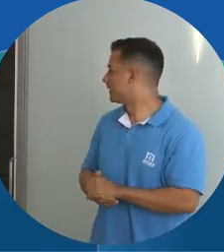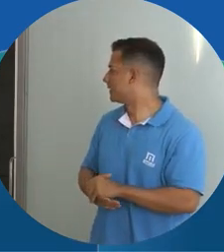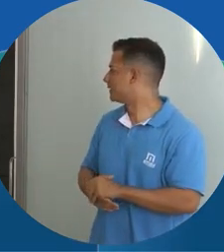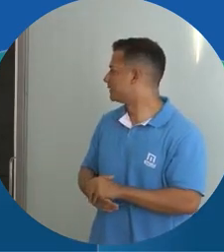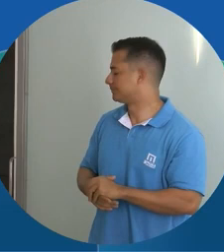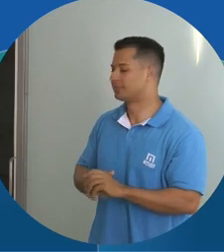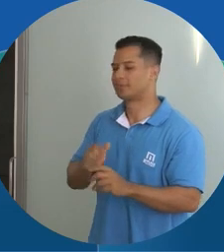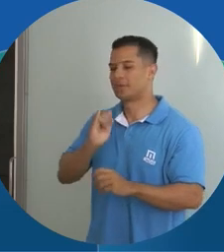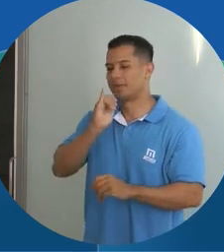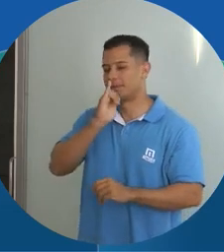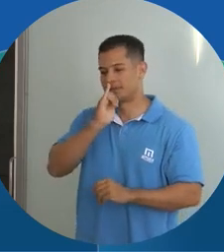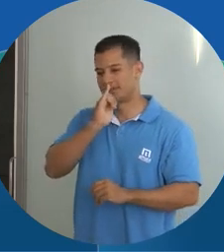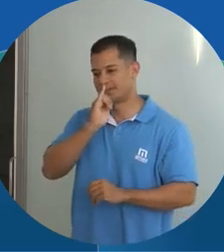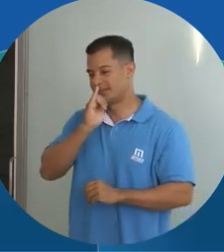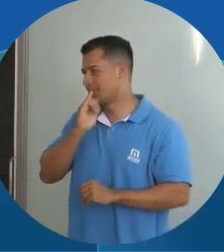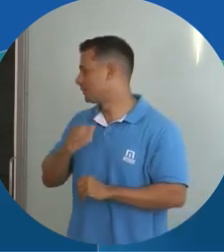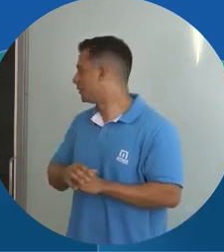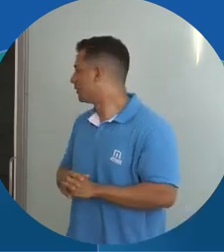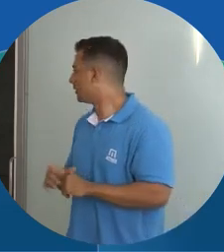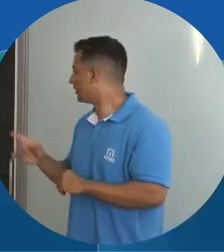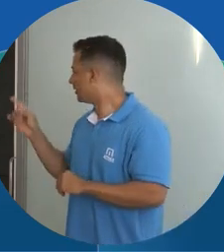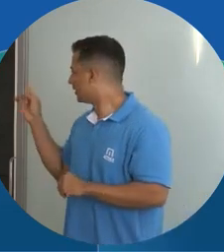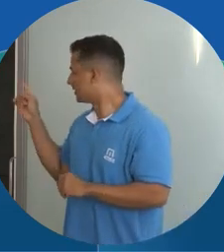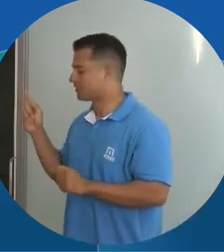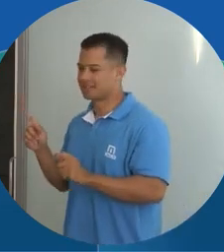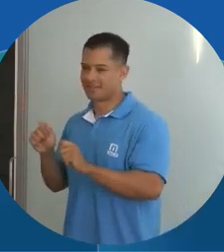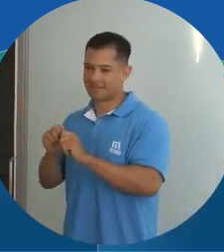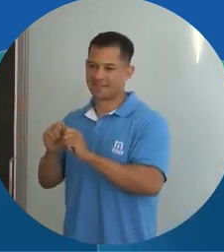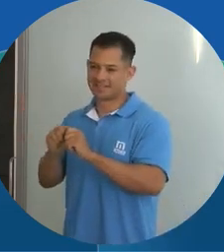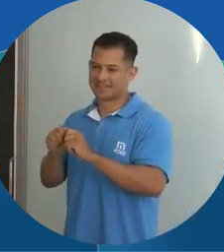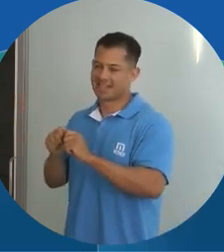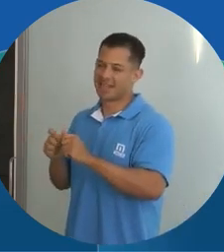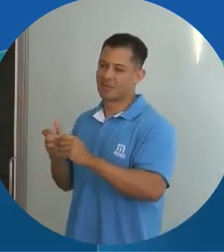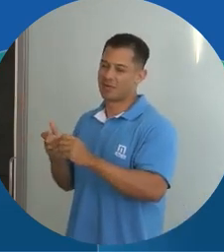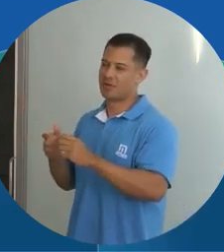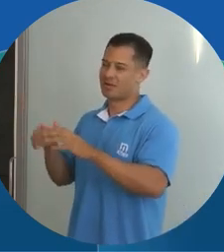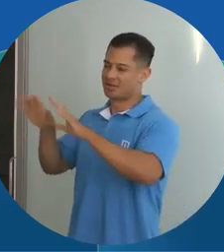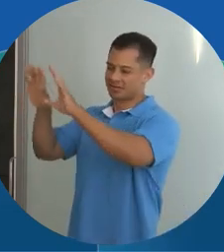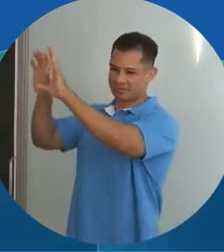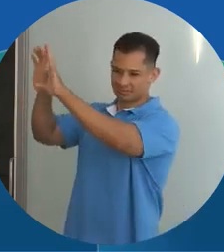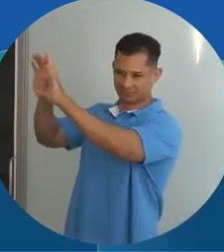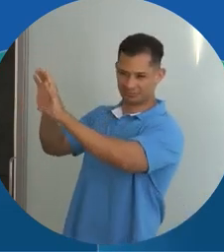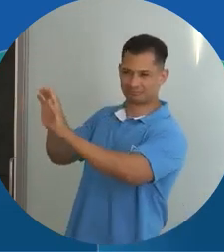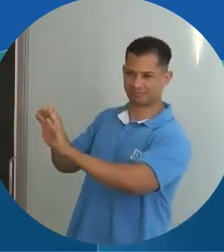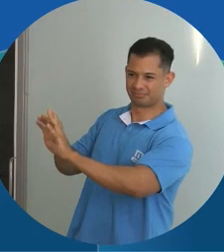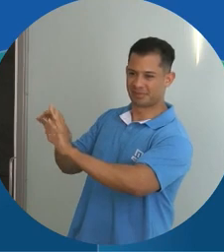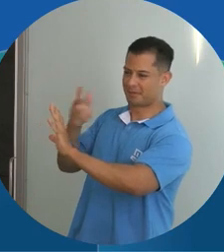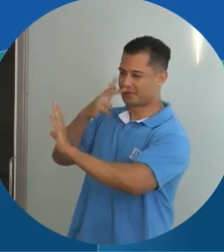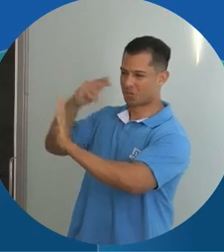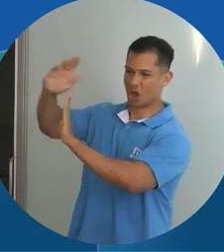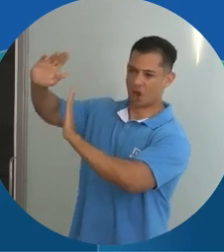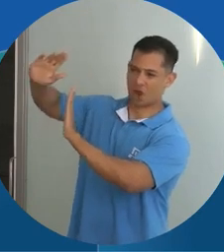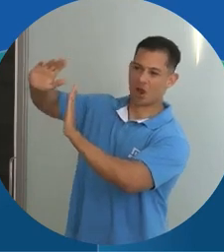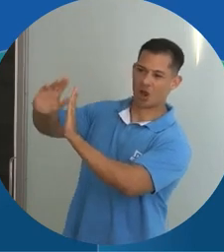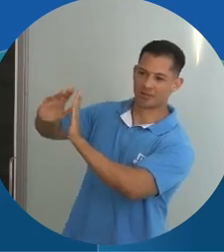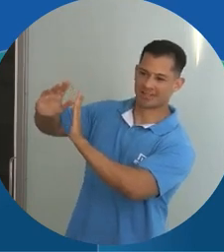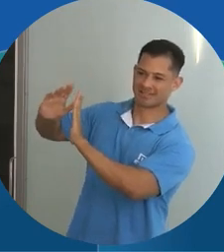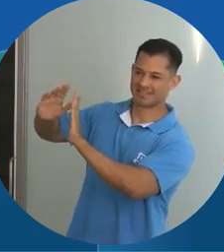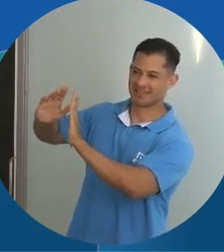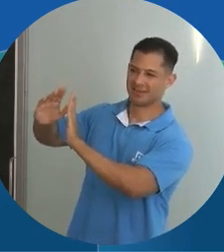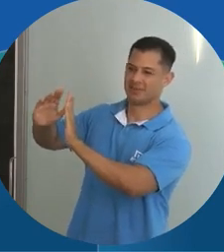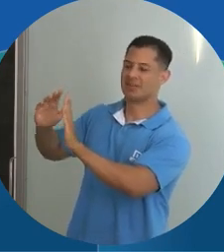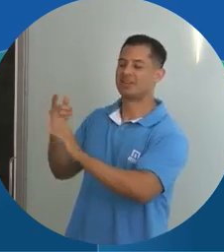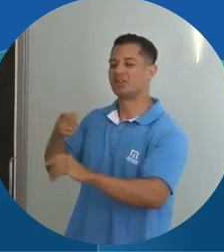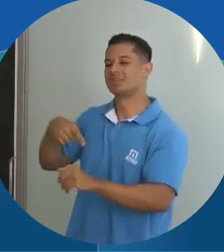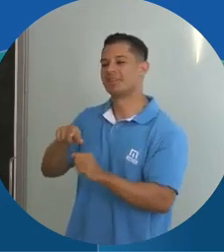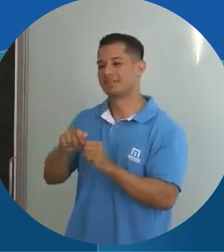Então, por exemplo, essas cortinas que nós fizemos, isso tudo é aquela região lá mais ao fundo ali da usina, em que aqui é a cortina da